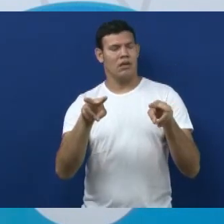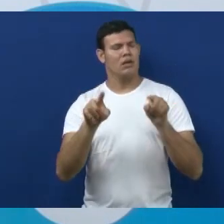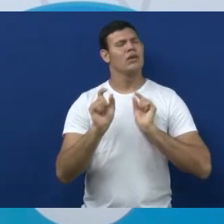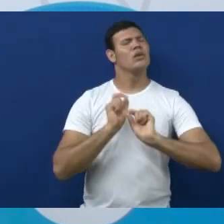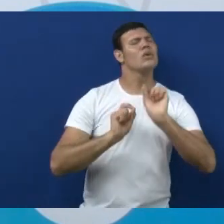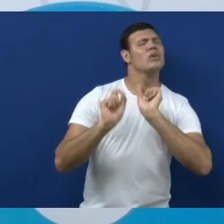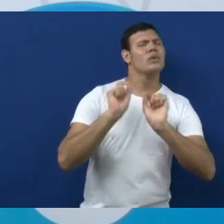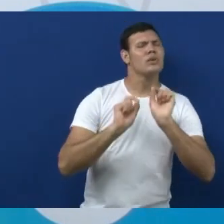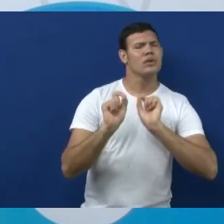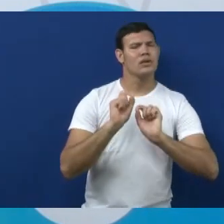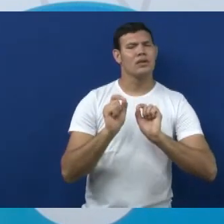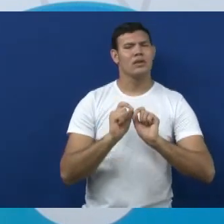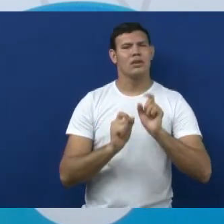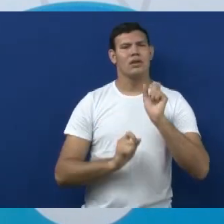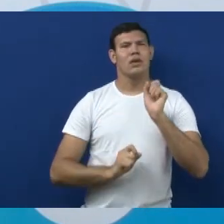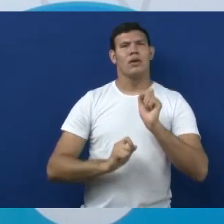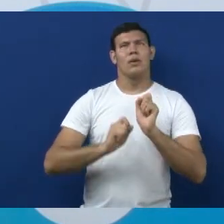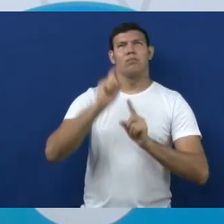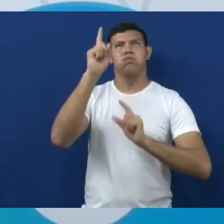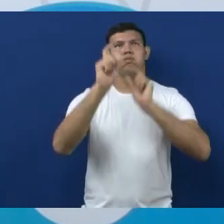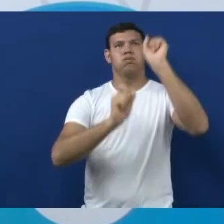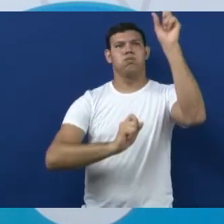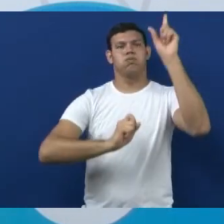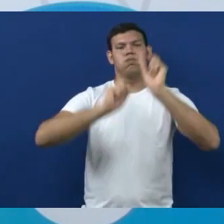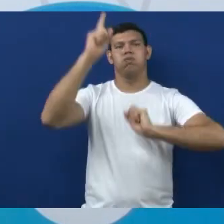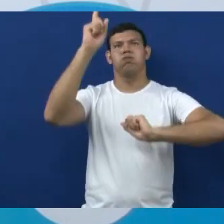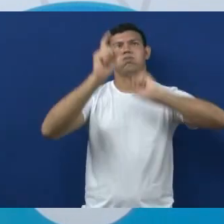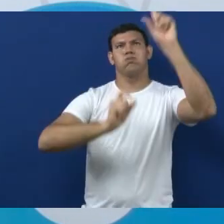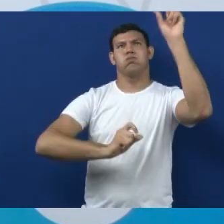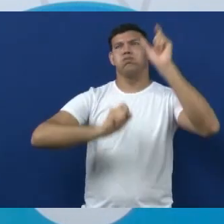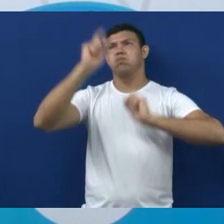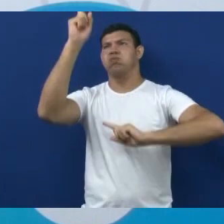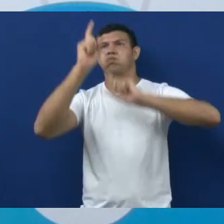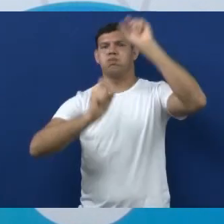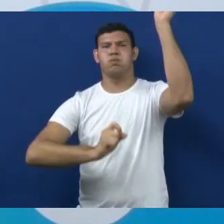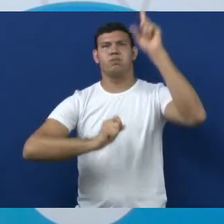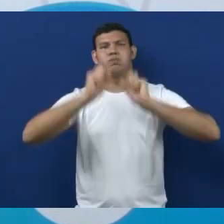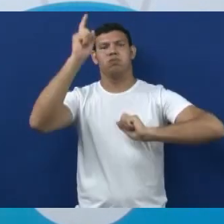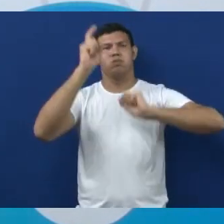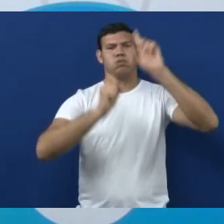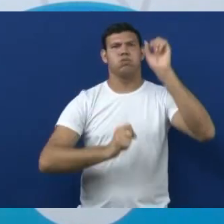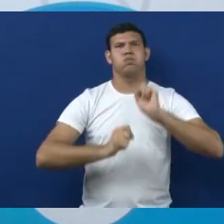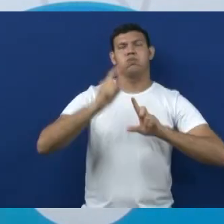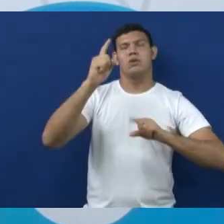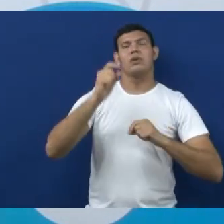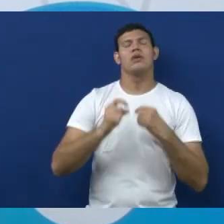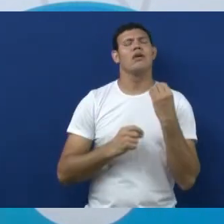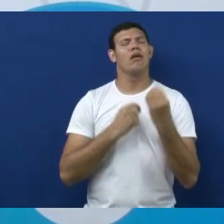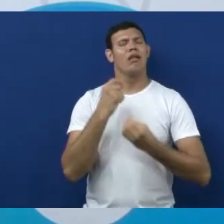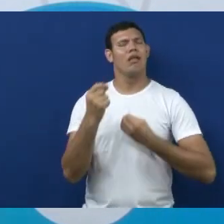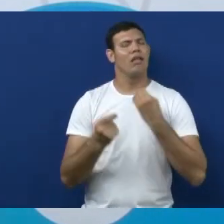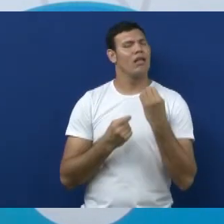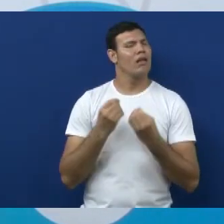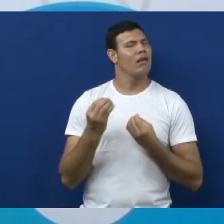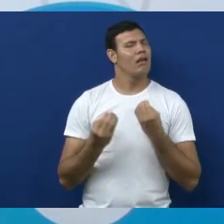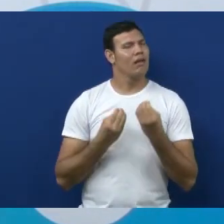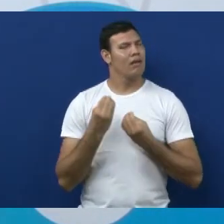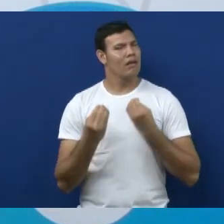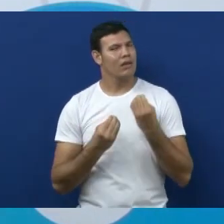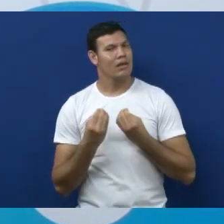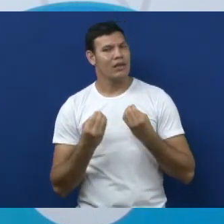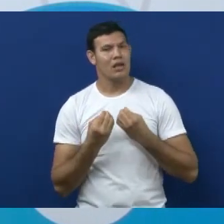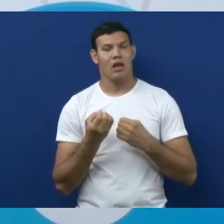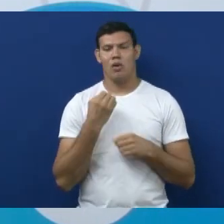que é fogos de artifício. Então, tem matérias que têm essa capacidade, a aurora boreal, por exemplo, de fazer com que a